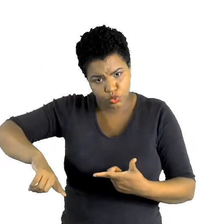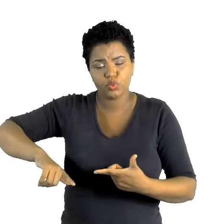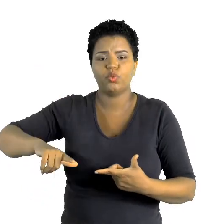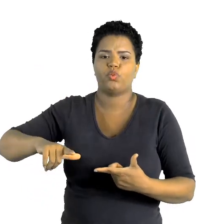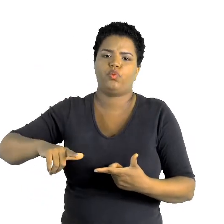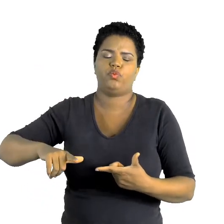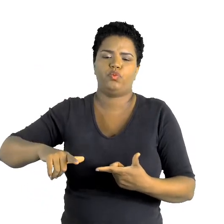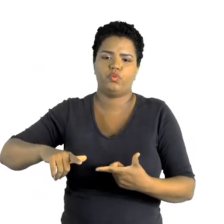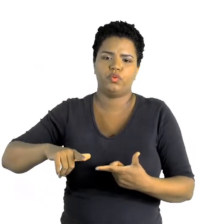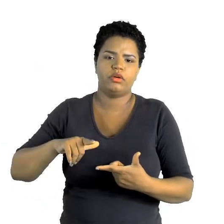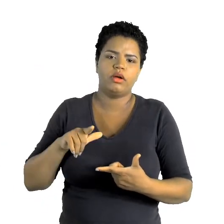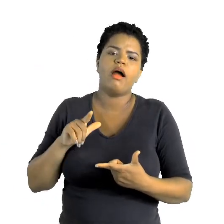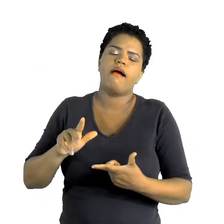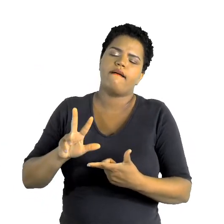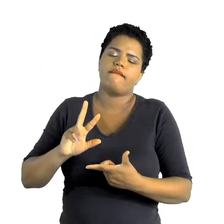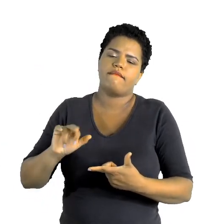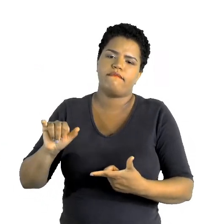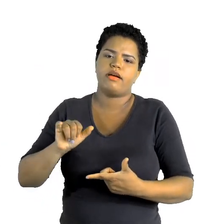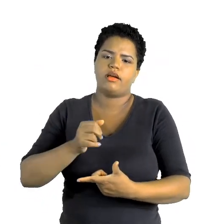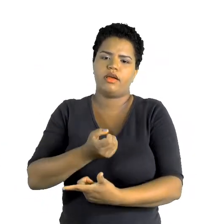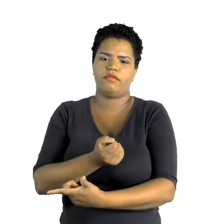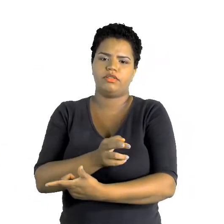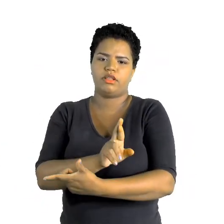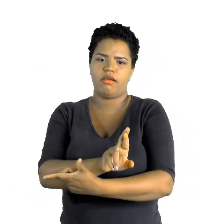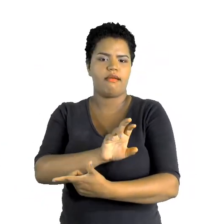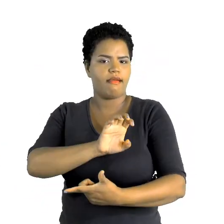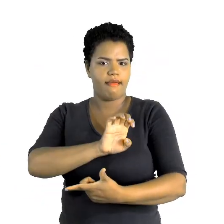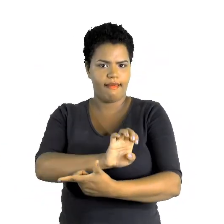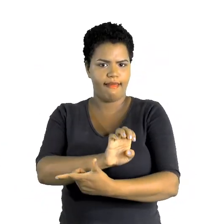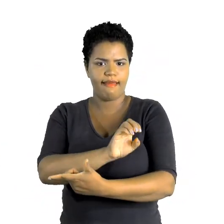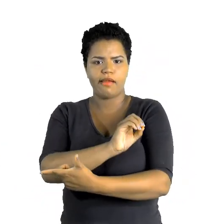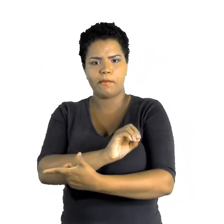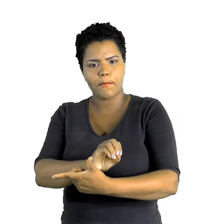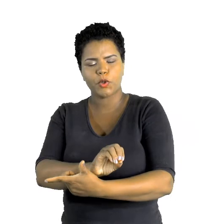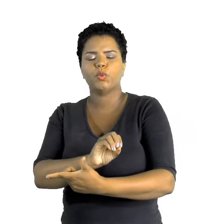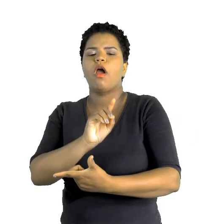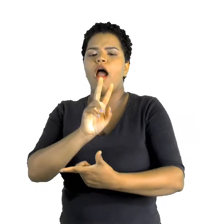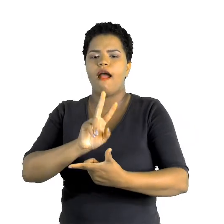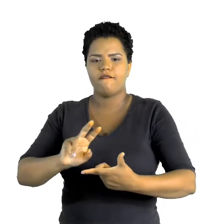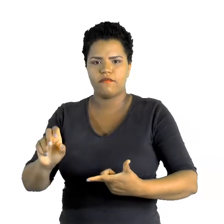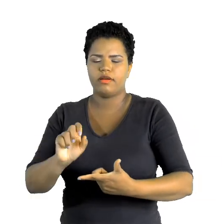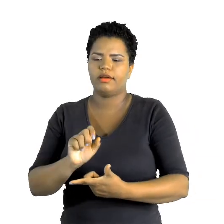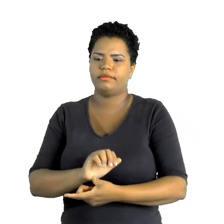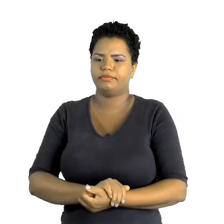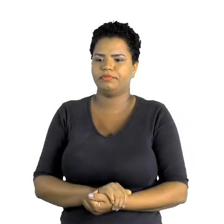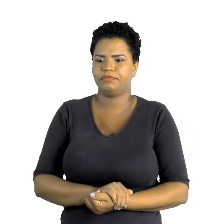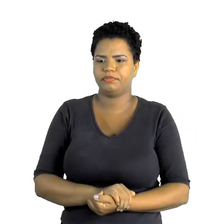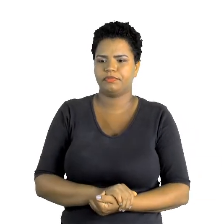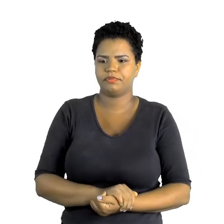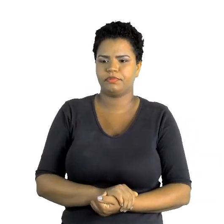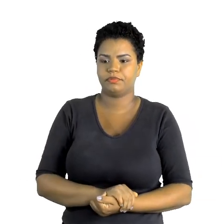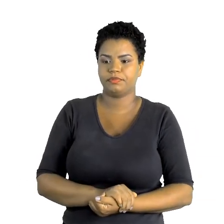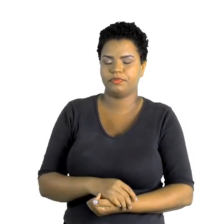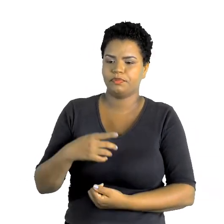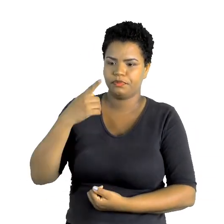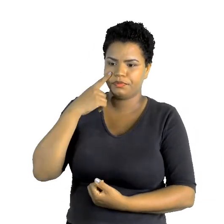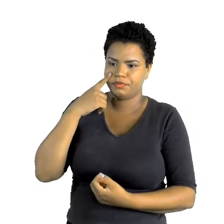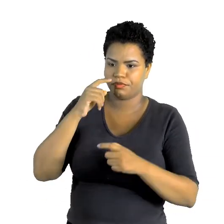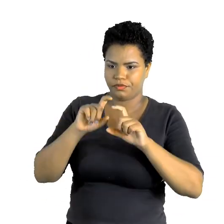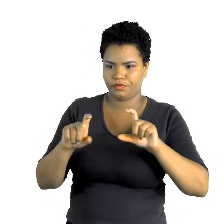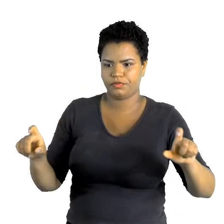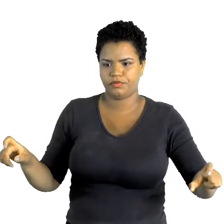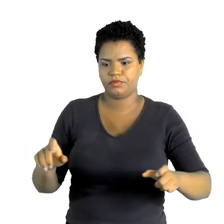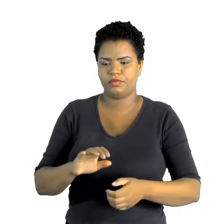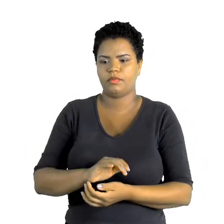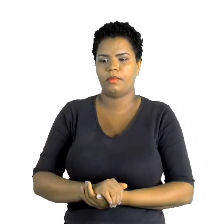repetir isso, você vai dar um replay, acrescentar esse morfemazinho, que é o prefixo antes. Olha a nossa frase.